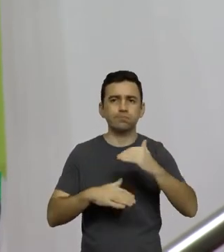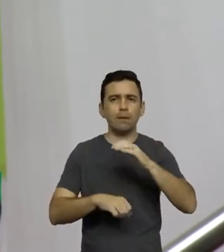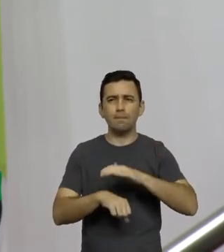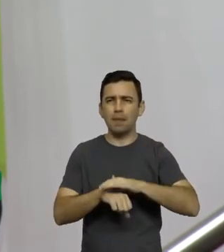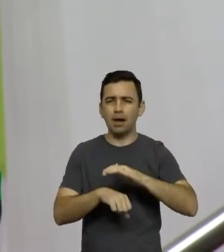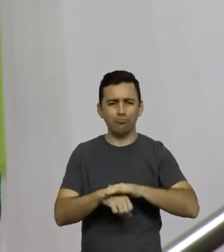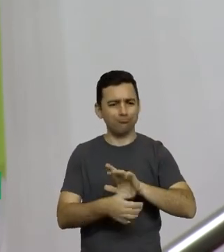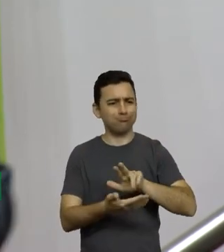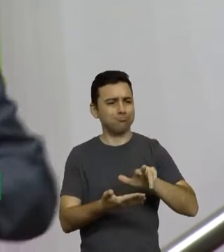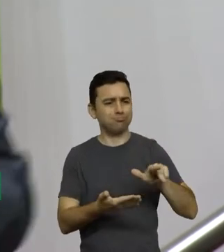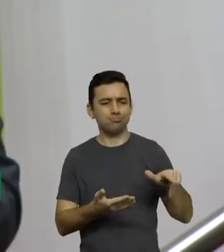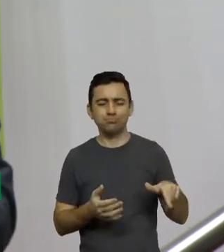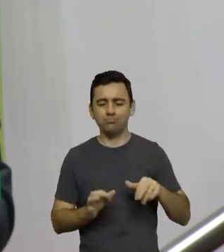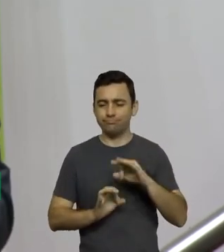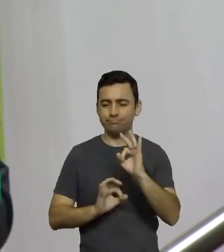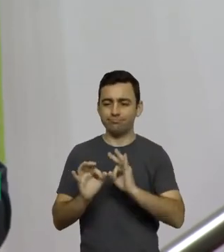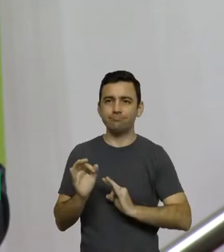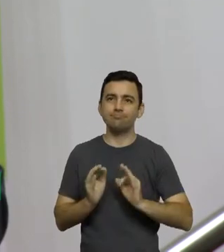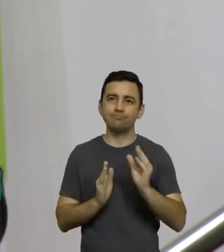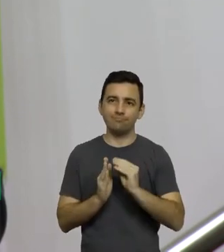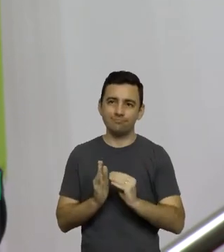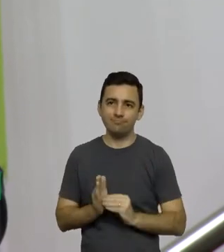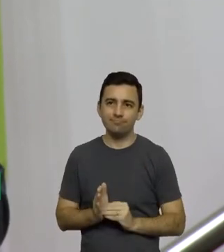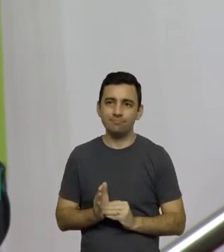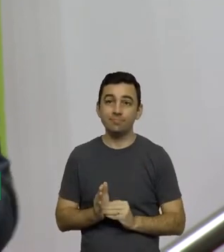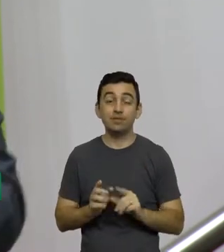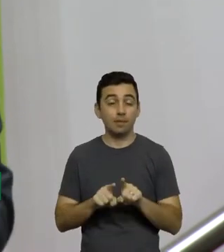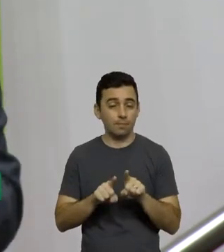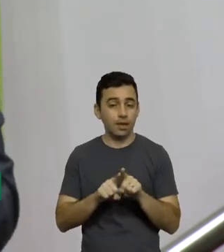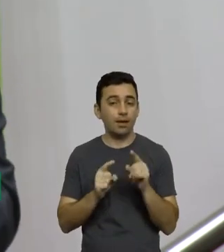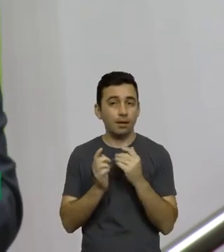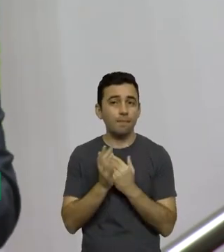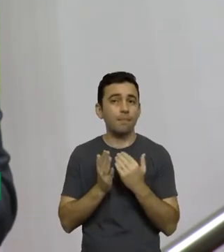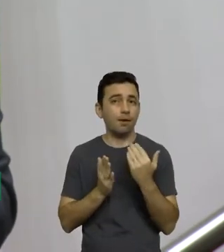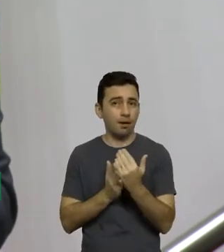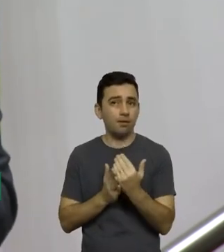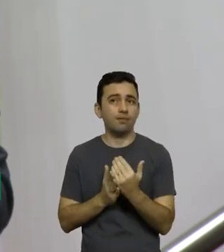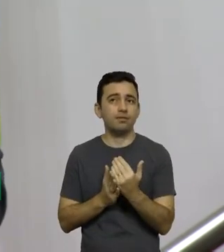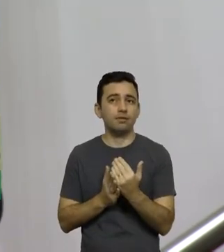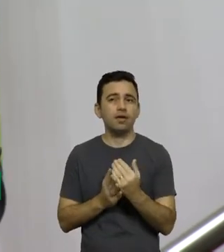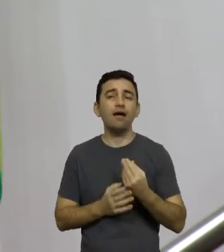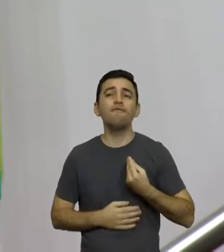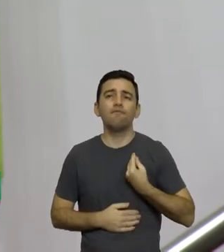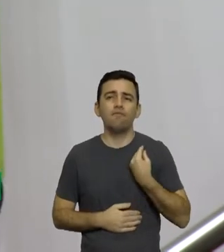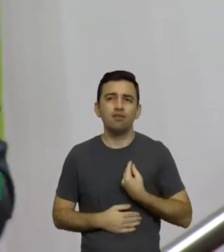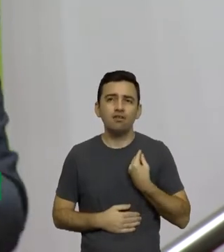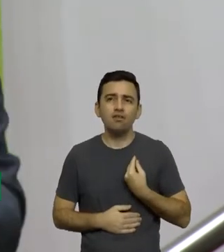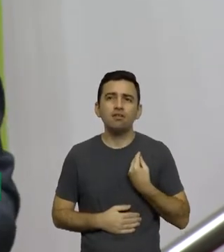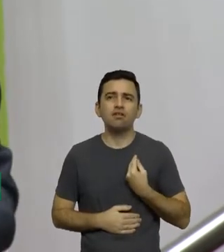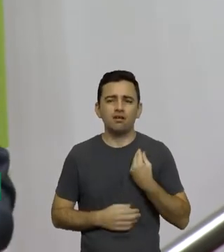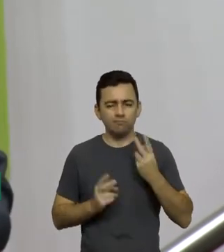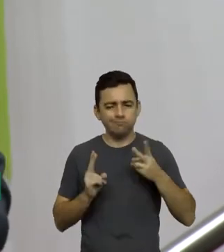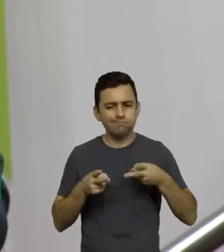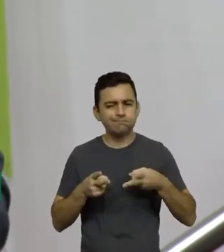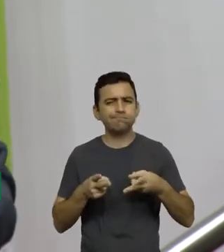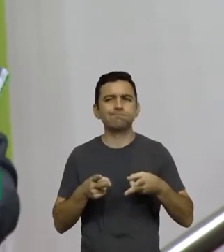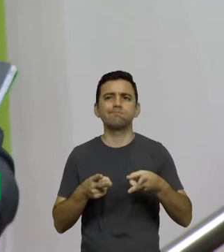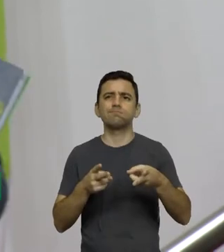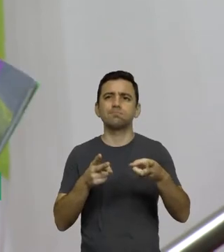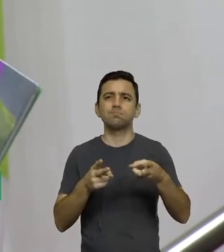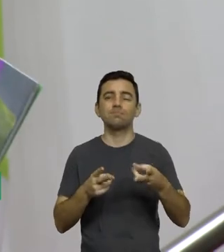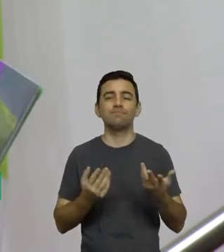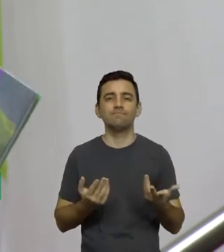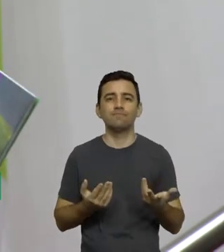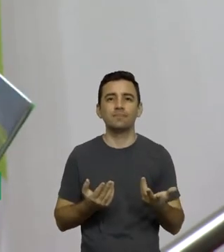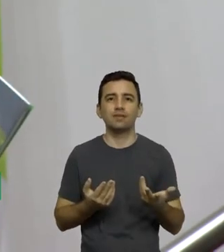mãos. Mas, além de toda essa experiência, a vida que está sendo promulgada por detrás disso tudo, né?